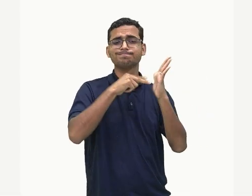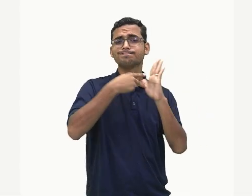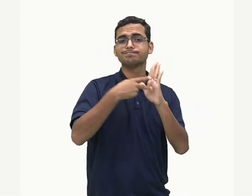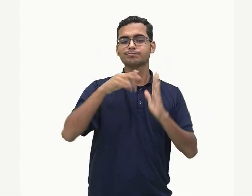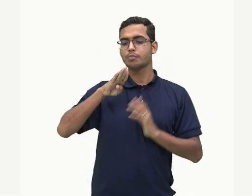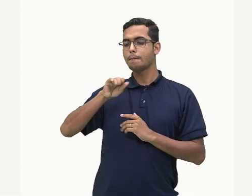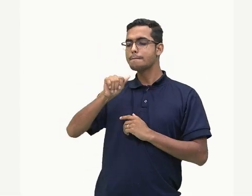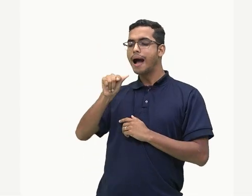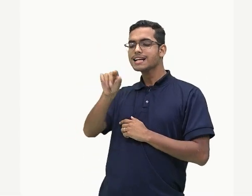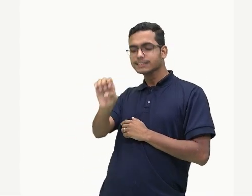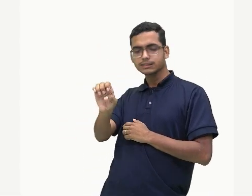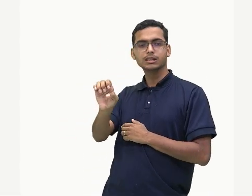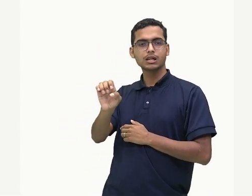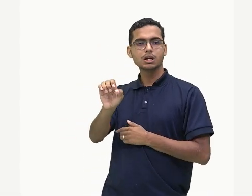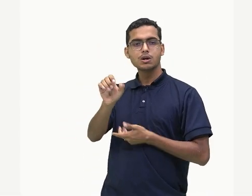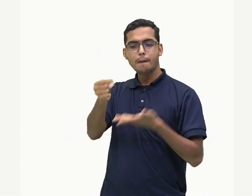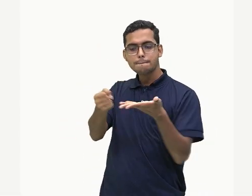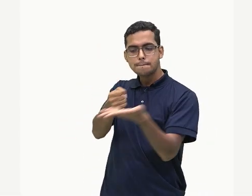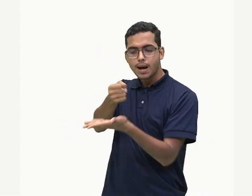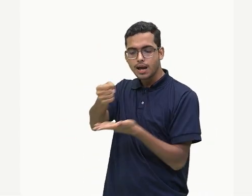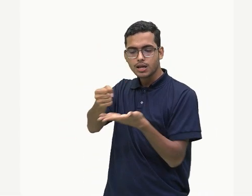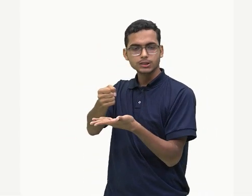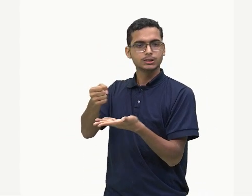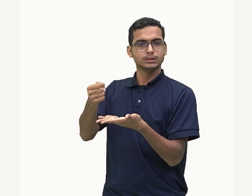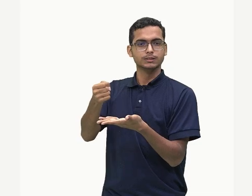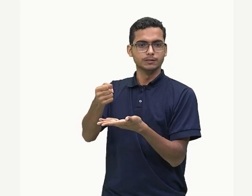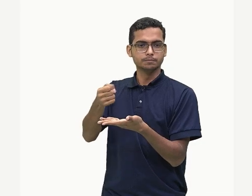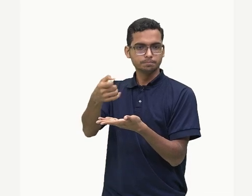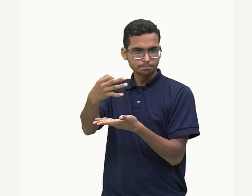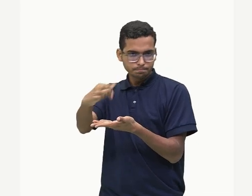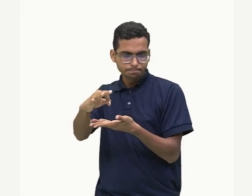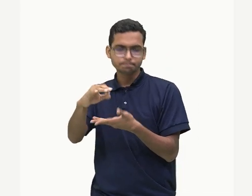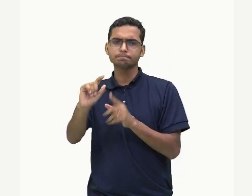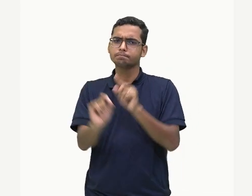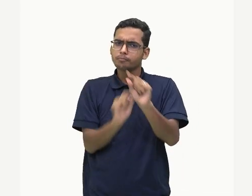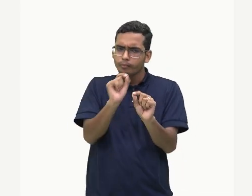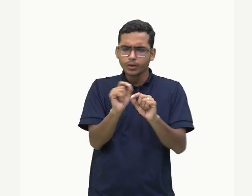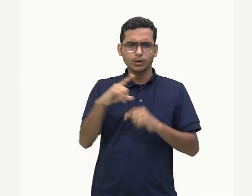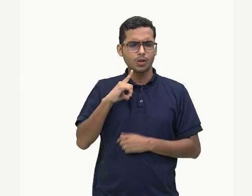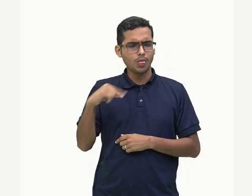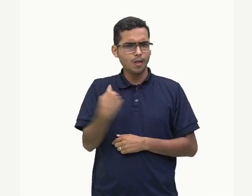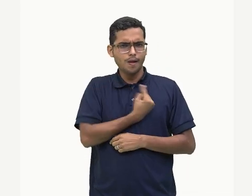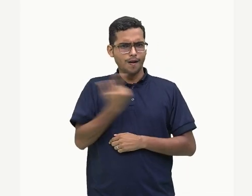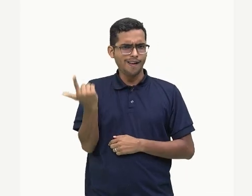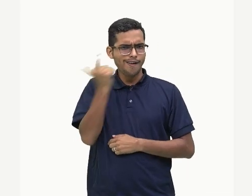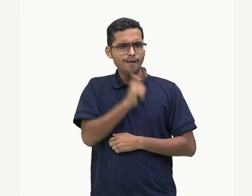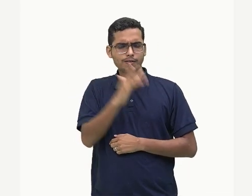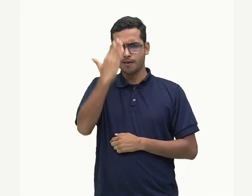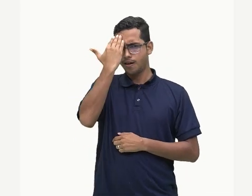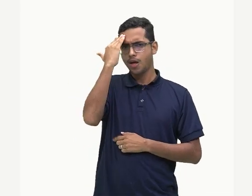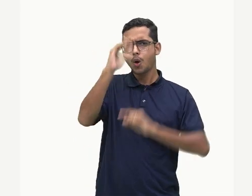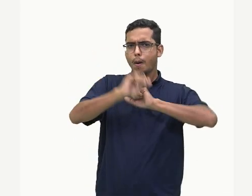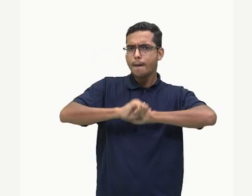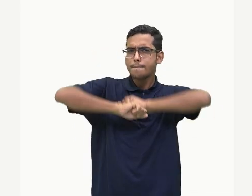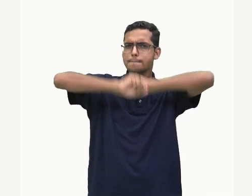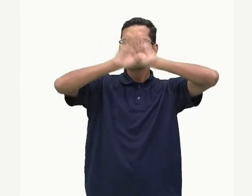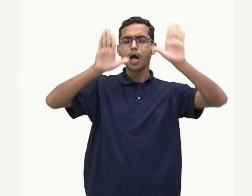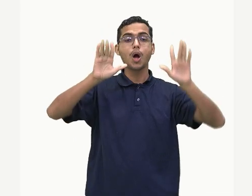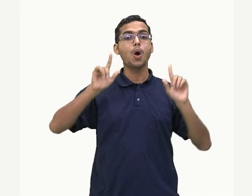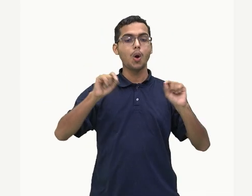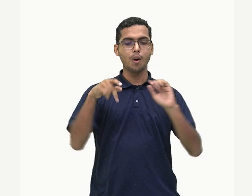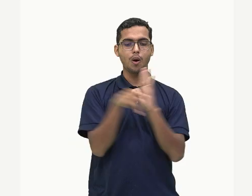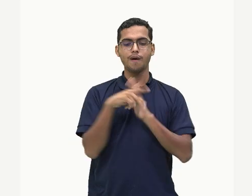Ok? Então, é essa base que vai ser construído a questão